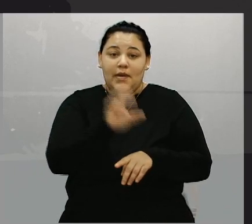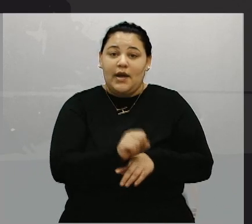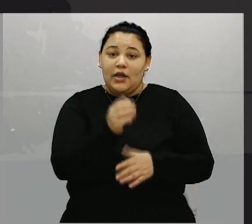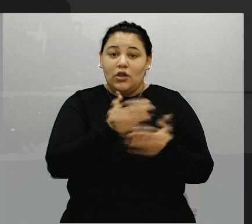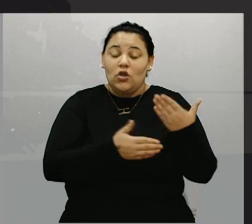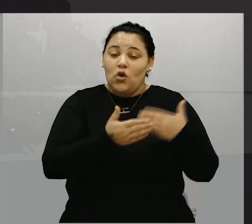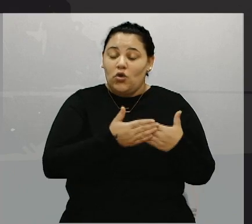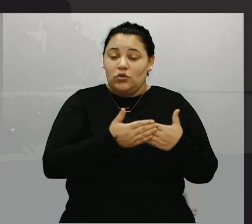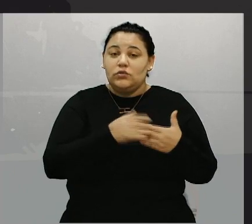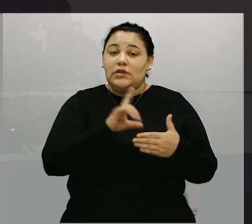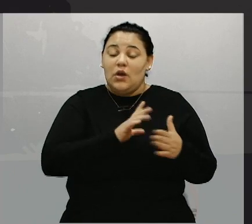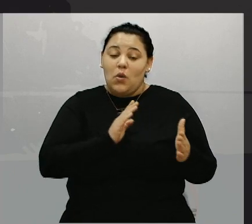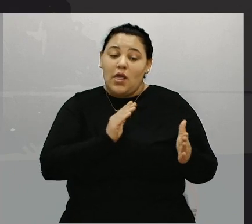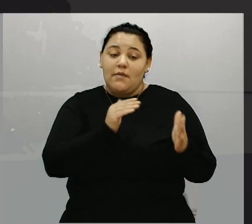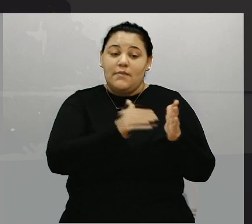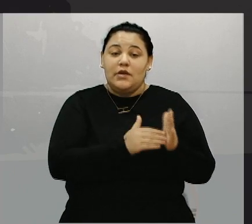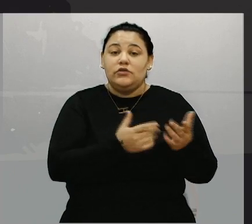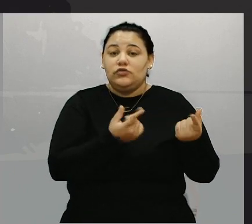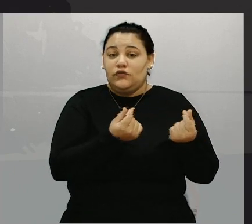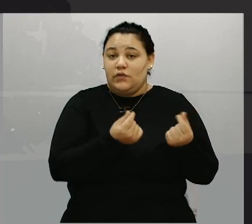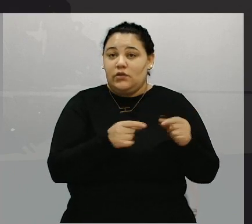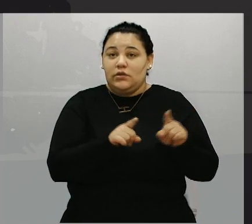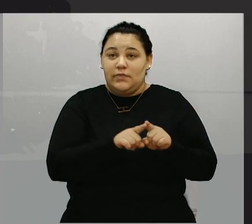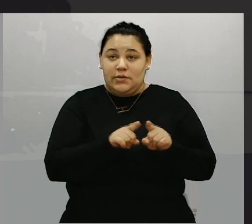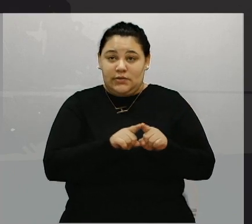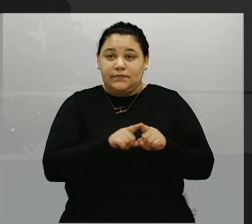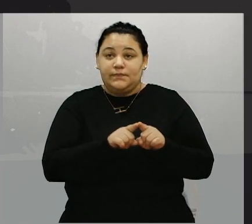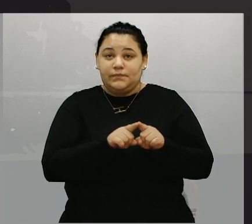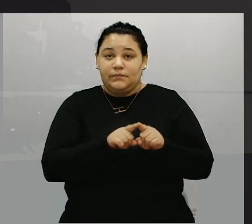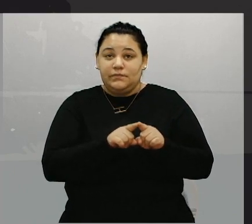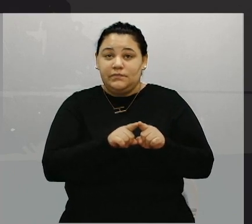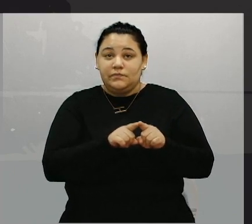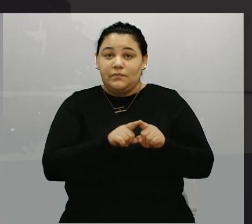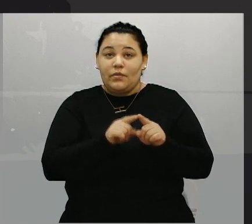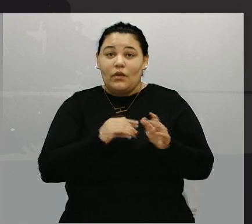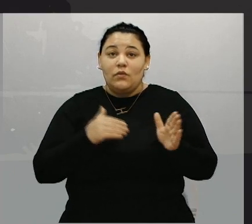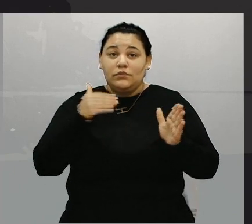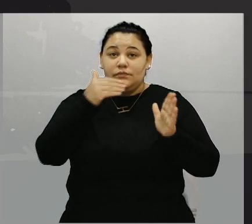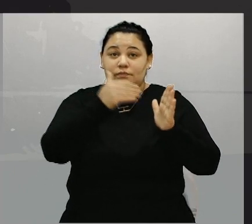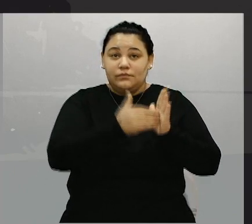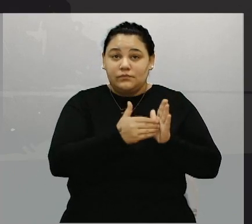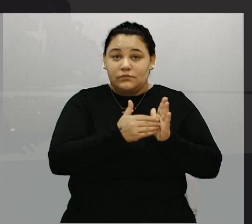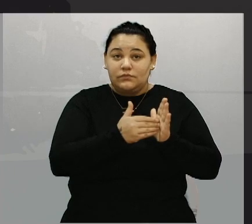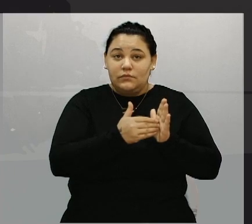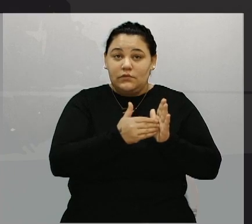valor. Então, o limite máximo é de R$